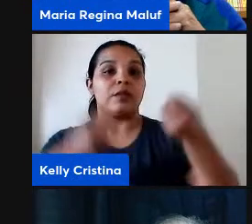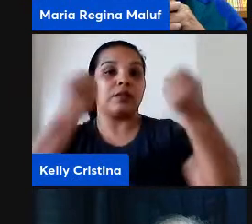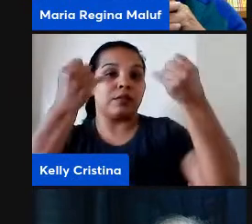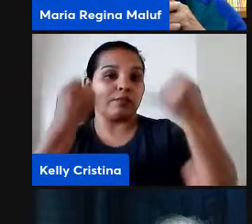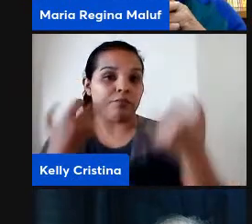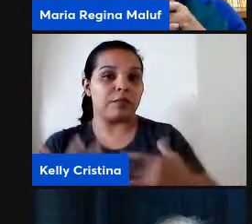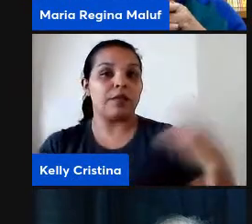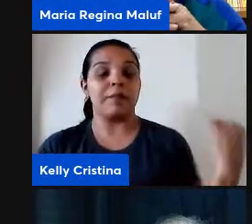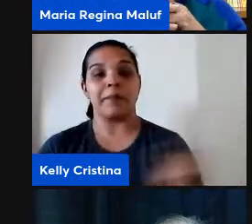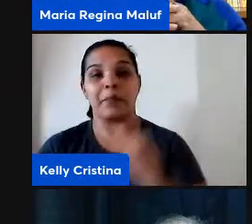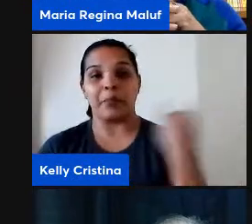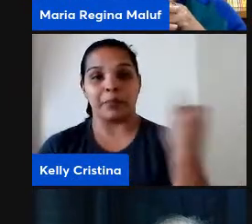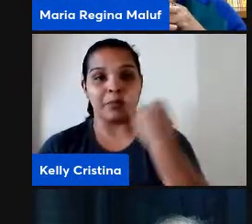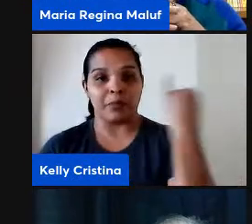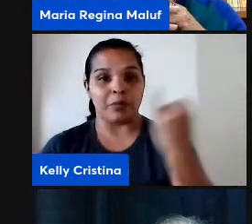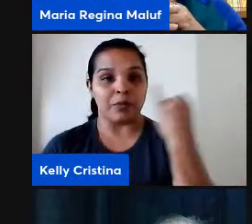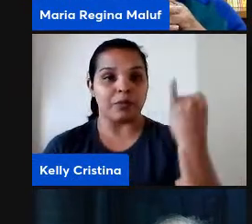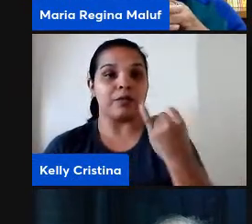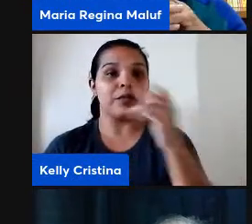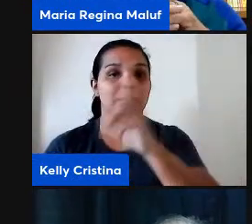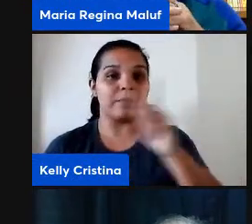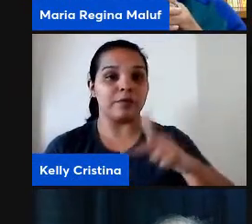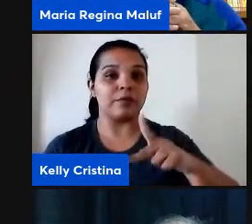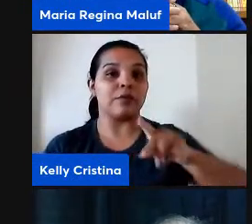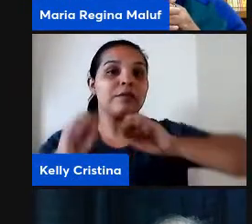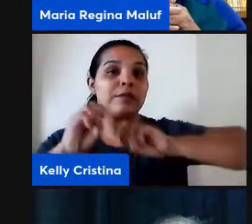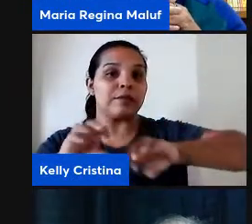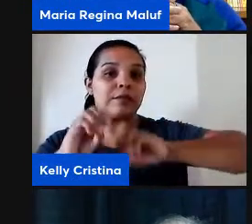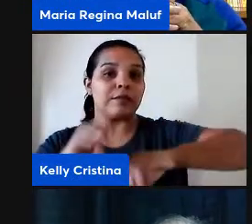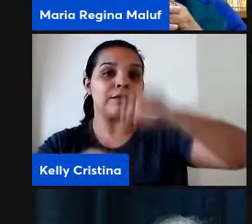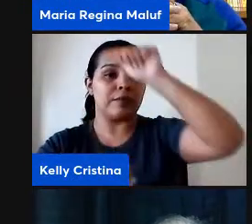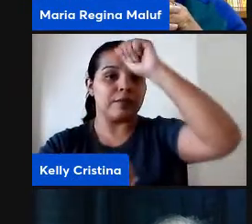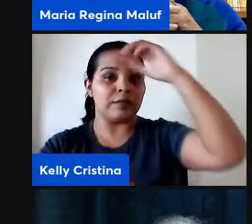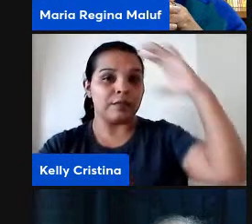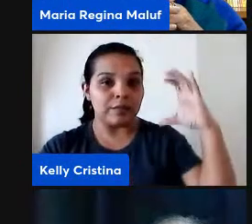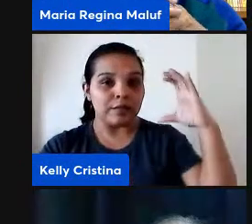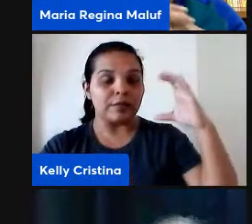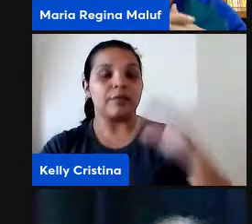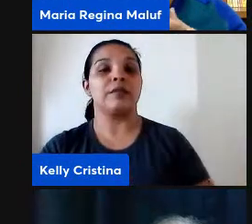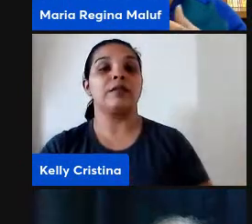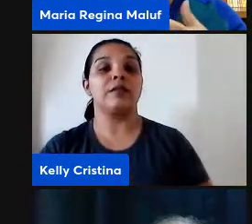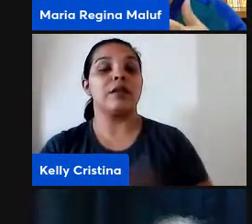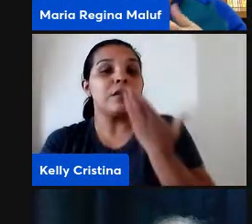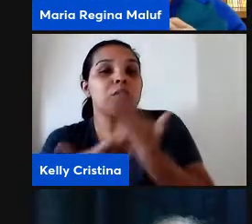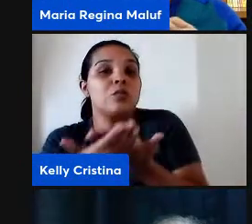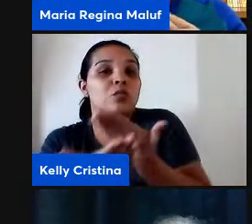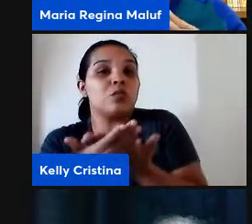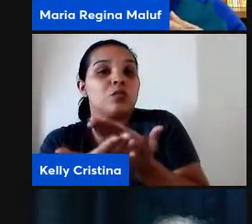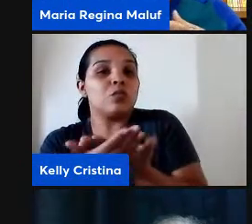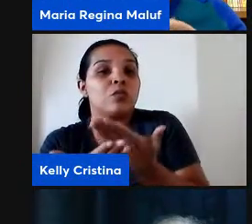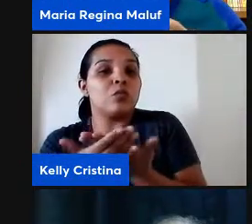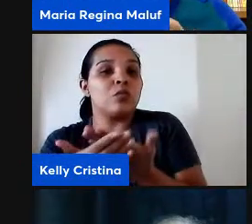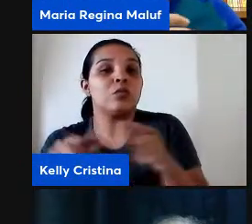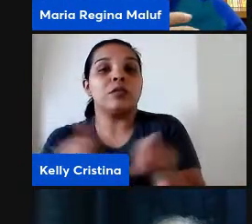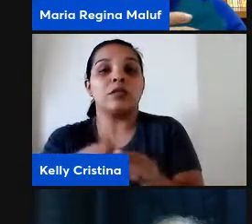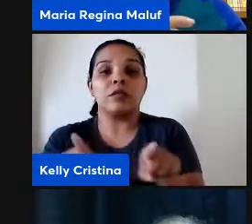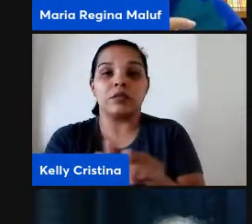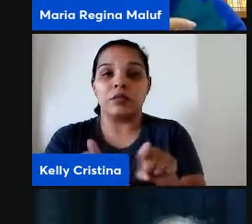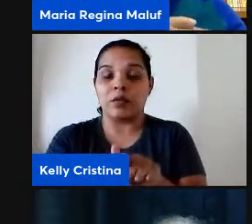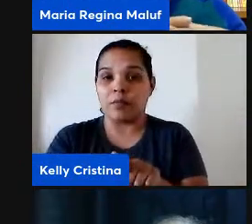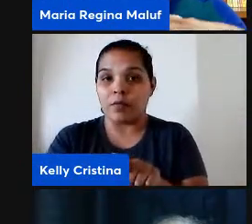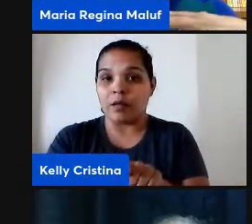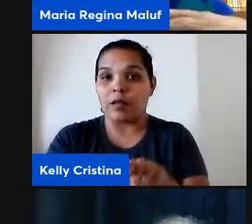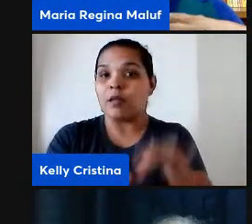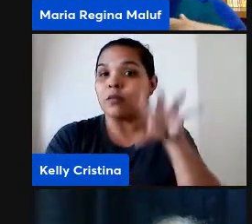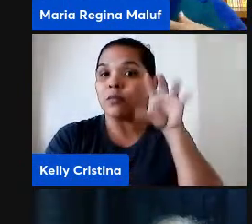importante que o professor alfabetizador, que venha ao encontro do que eu estou dizendo, estude e escute os